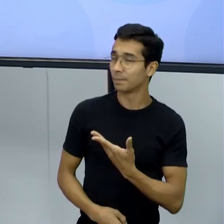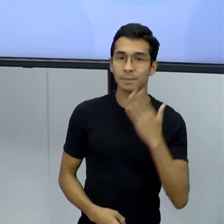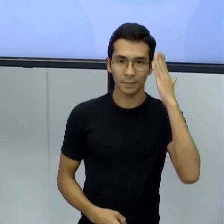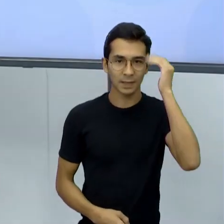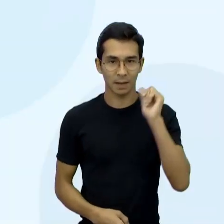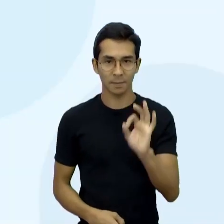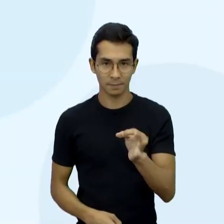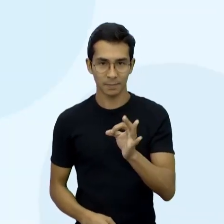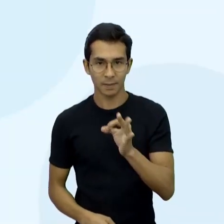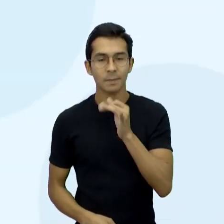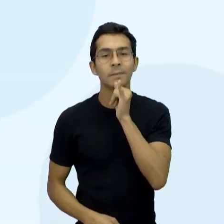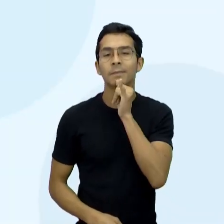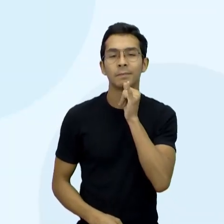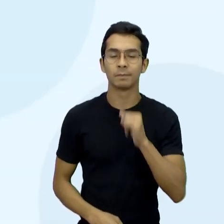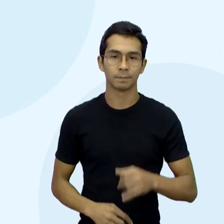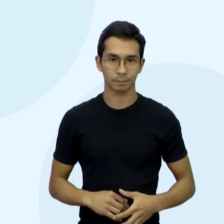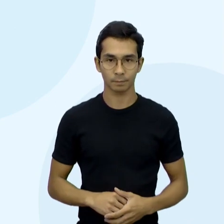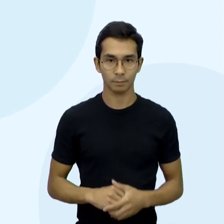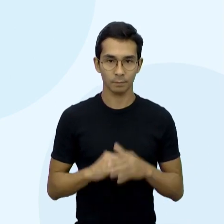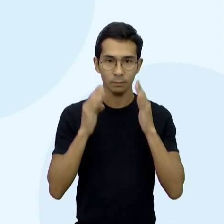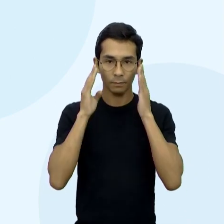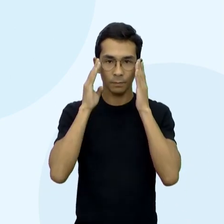aquela história de, olha, vamos